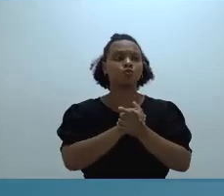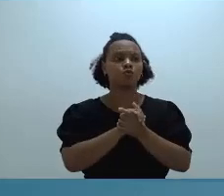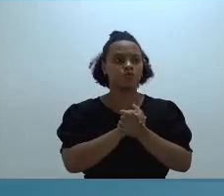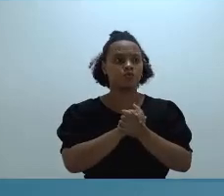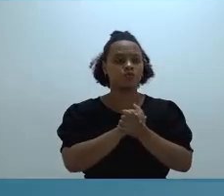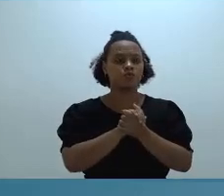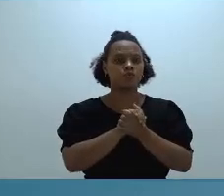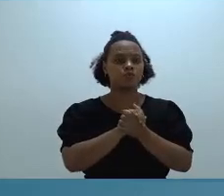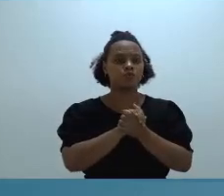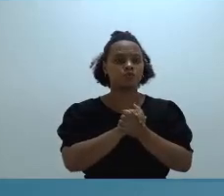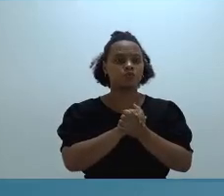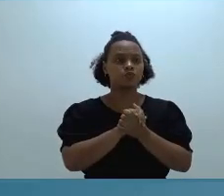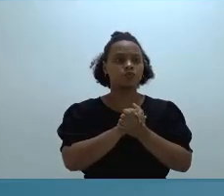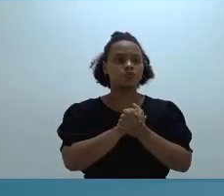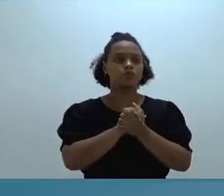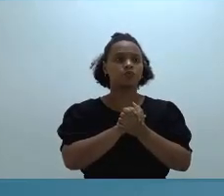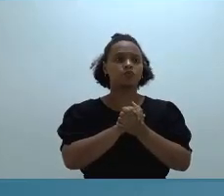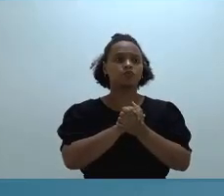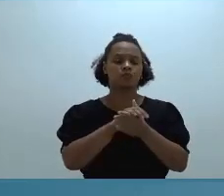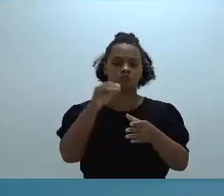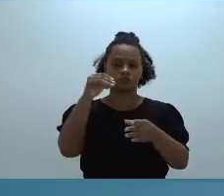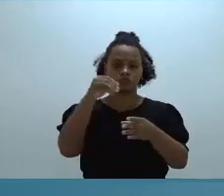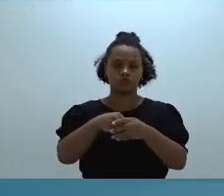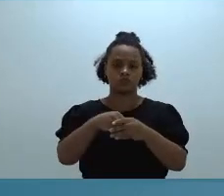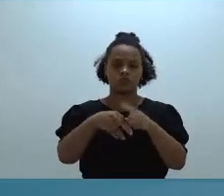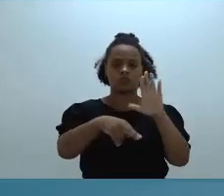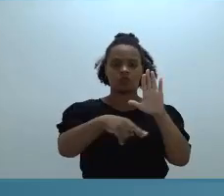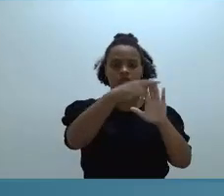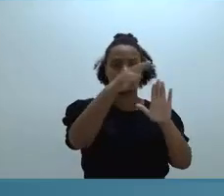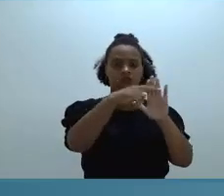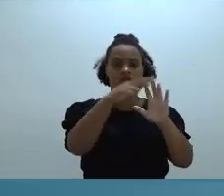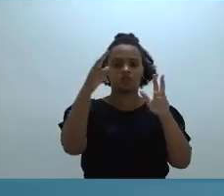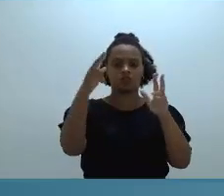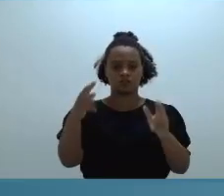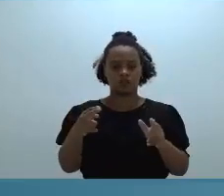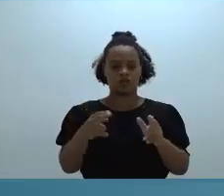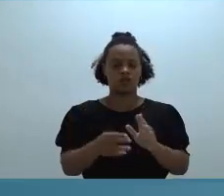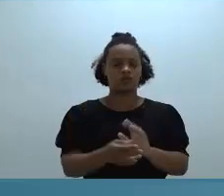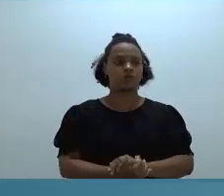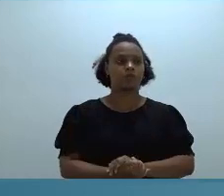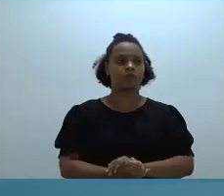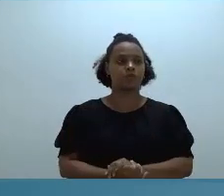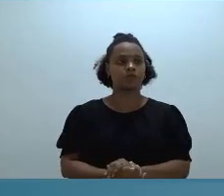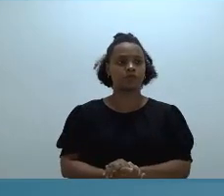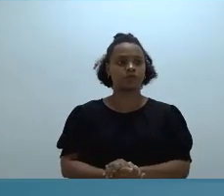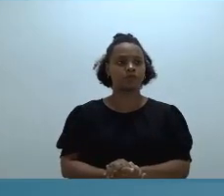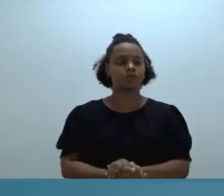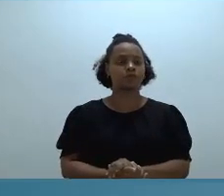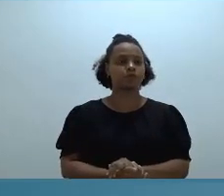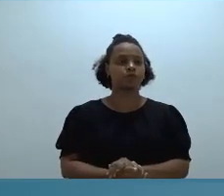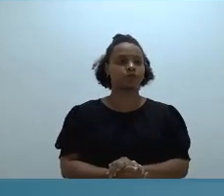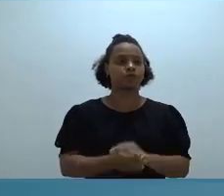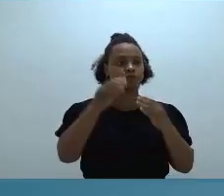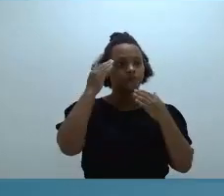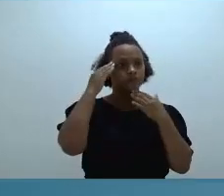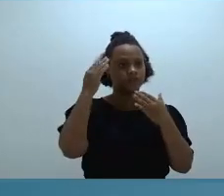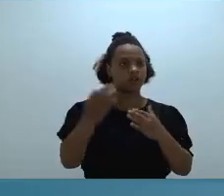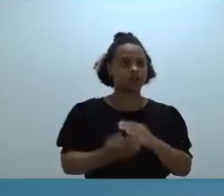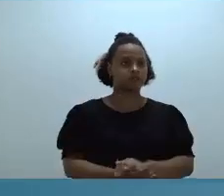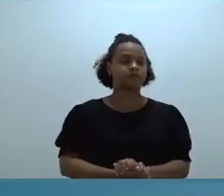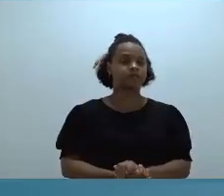Embargadora Rossi. Um relator, excelência. Obrigado, embargadora Rossi.